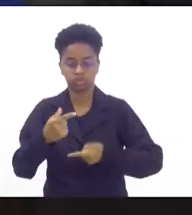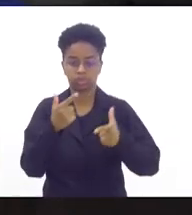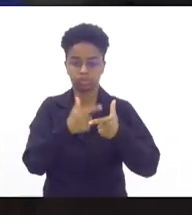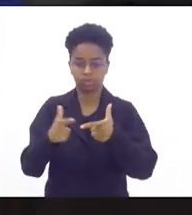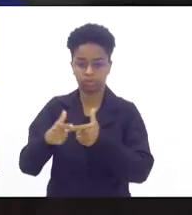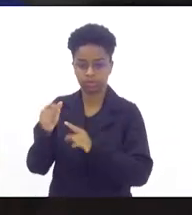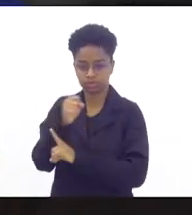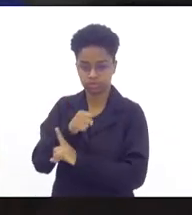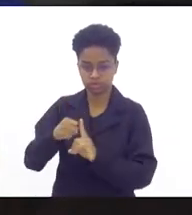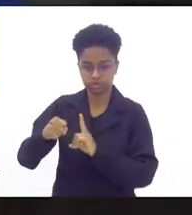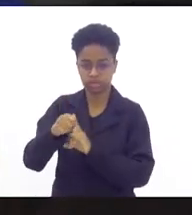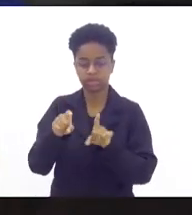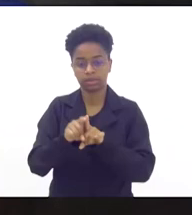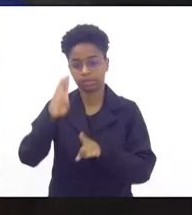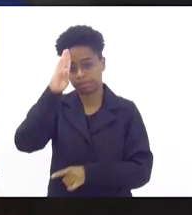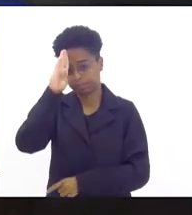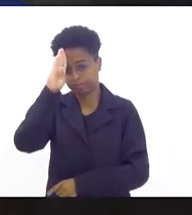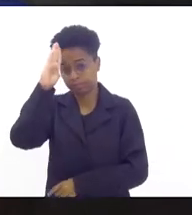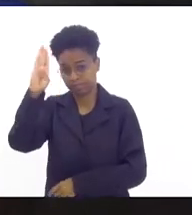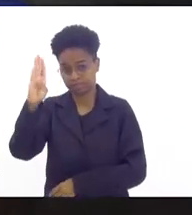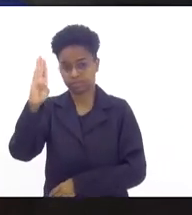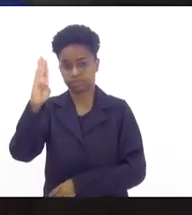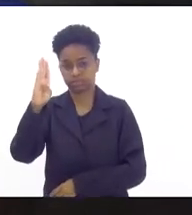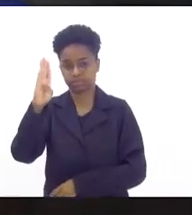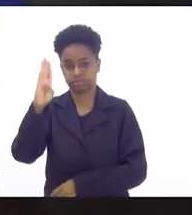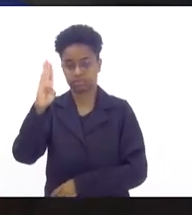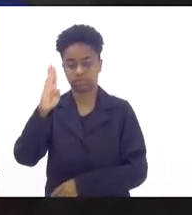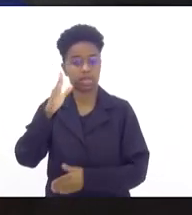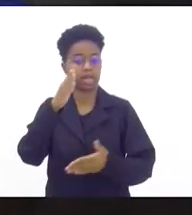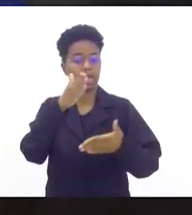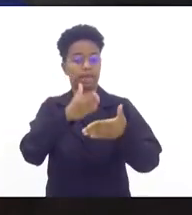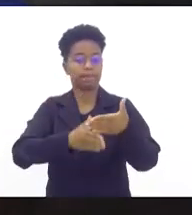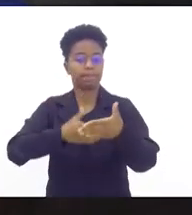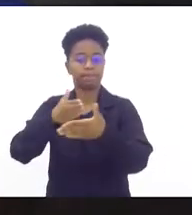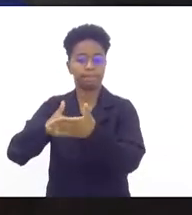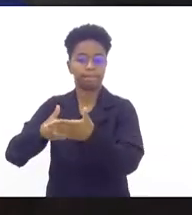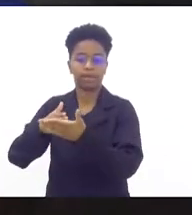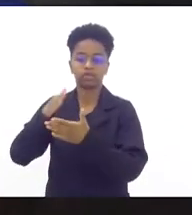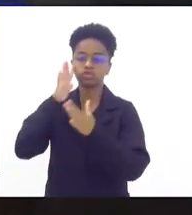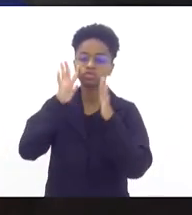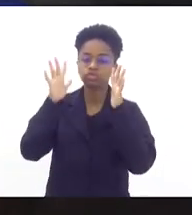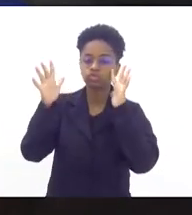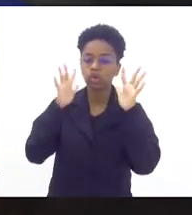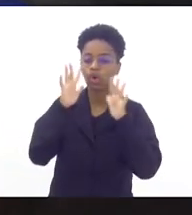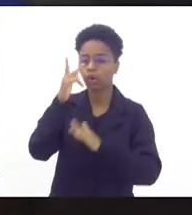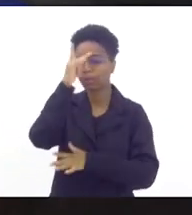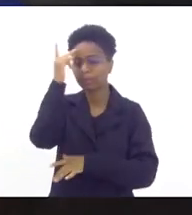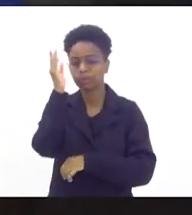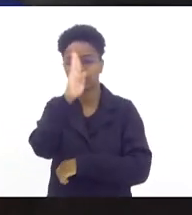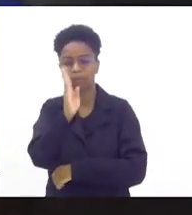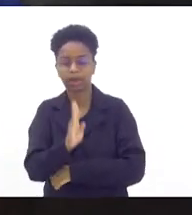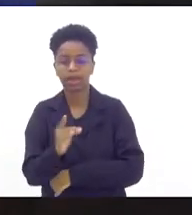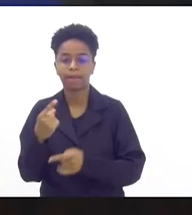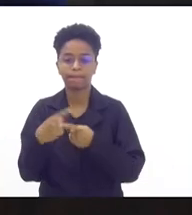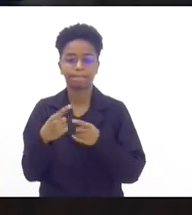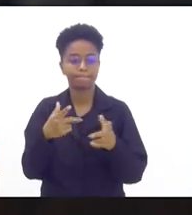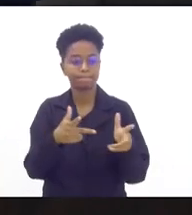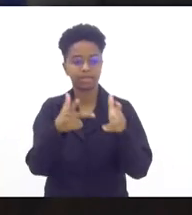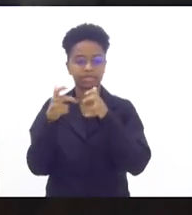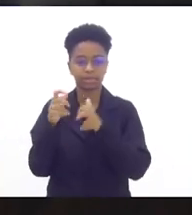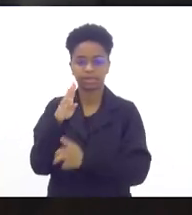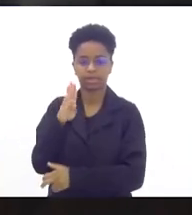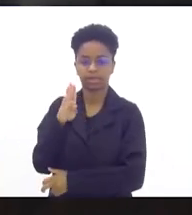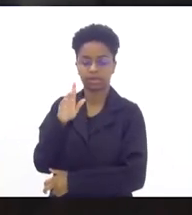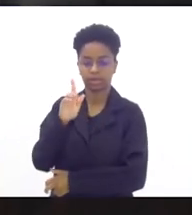sociedade e principalmente que limita o sonho do brasileiro que quando vê um gabigol quando